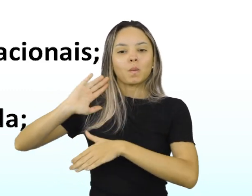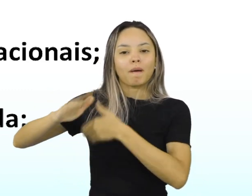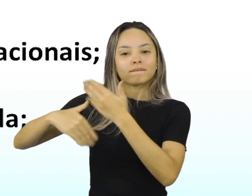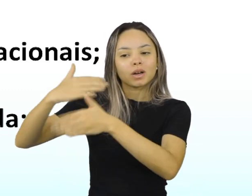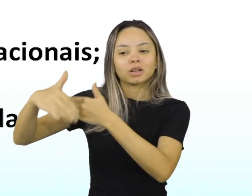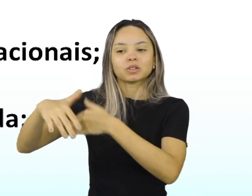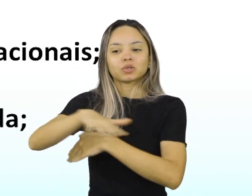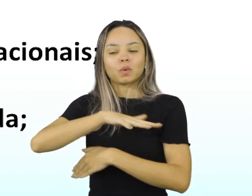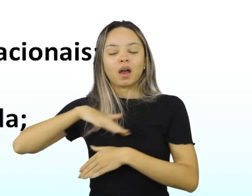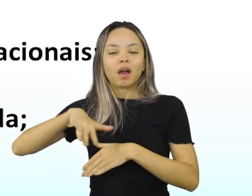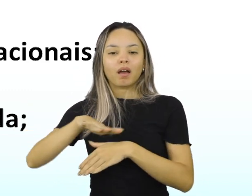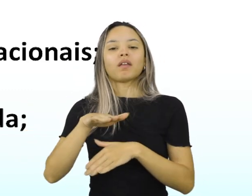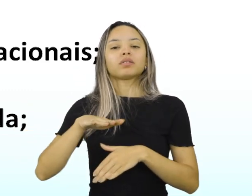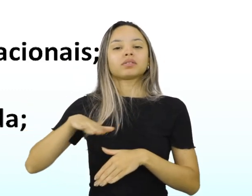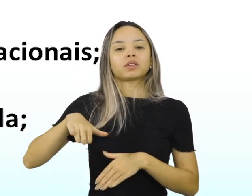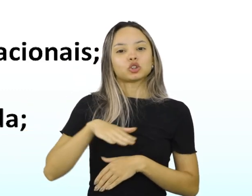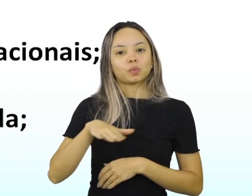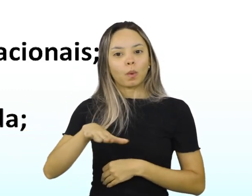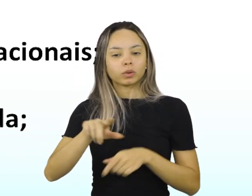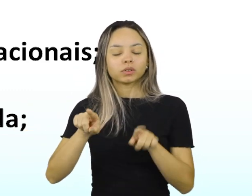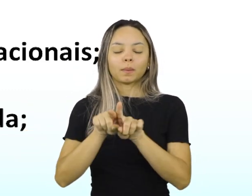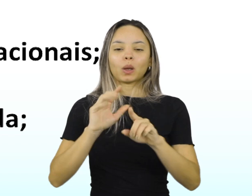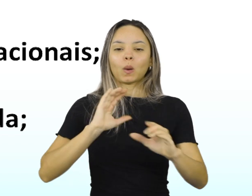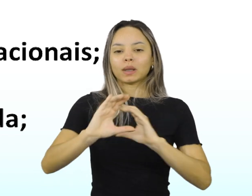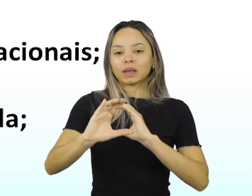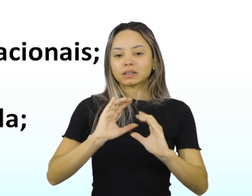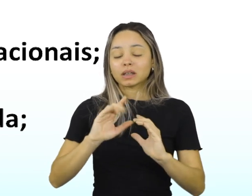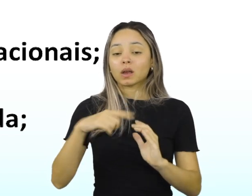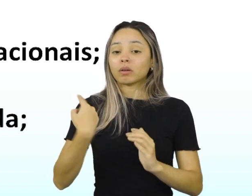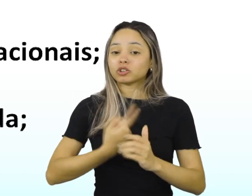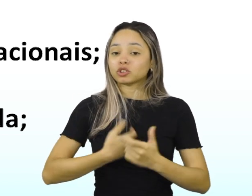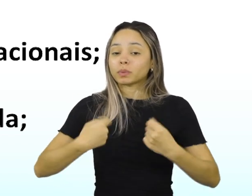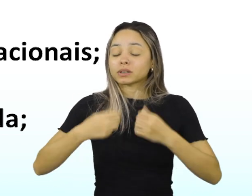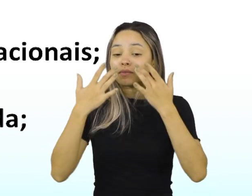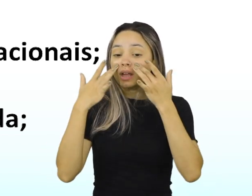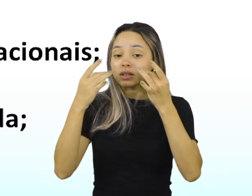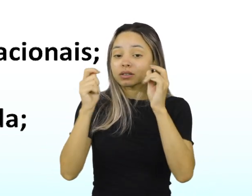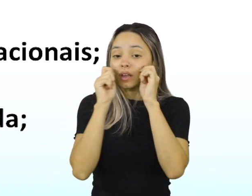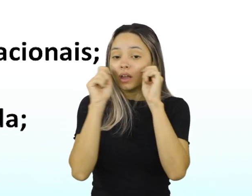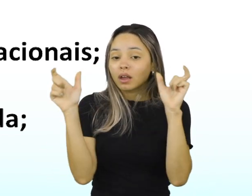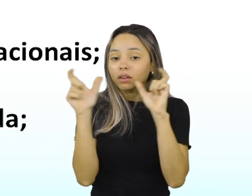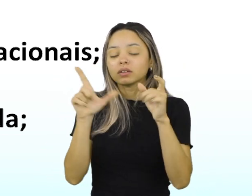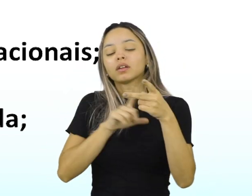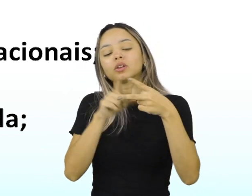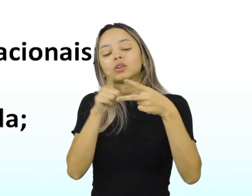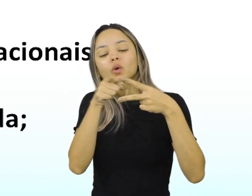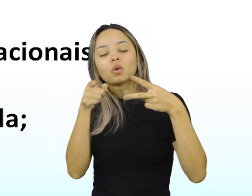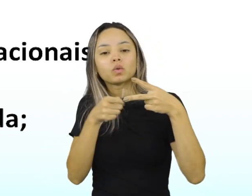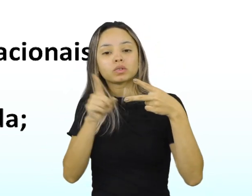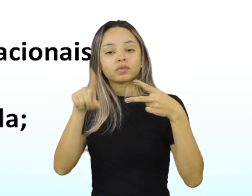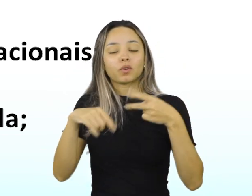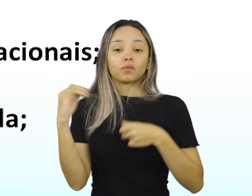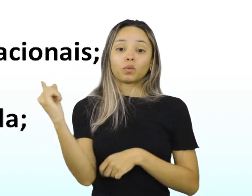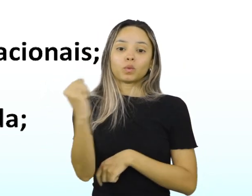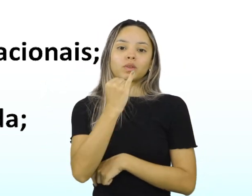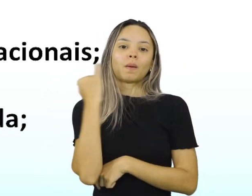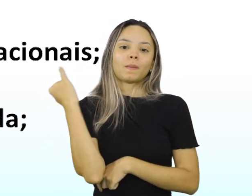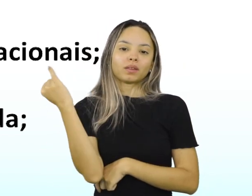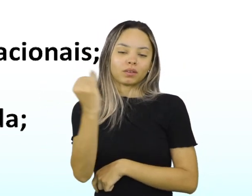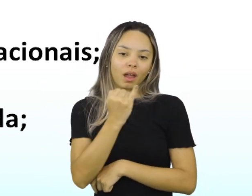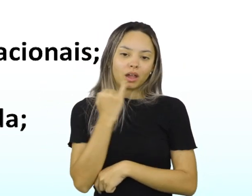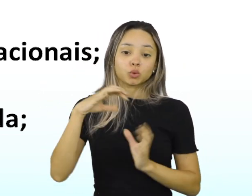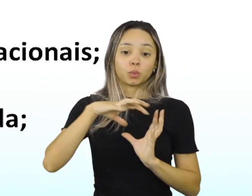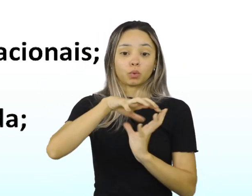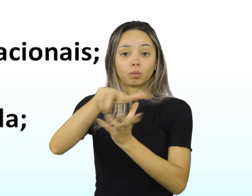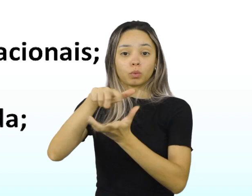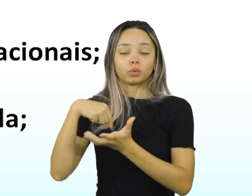dos avanços do transporte e da comunicação. Então a gente precisa ficar ciente que esses dois elementos eles foram